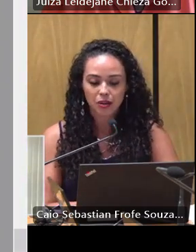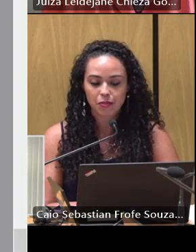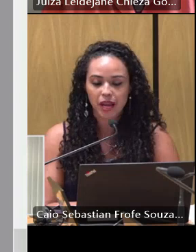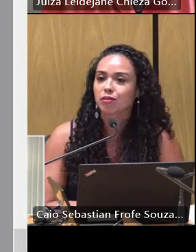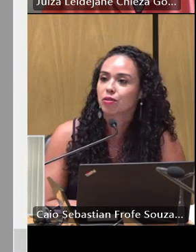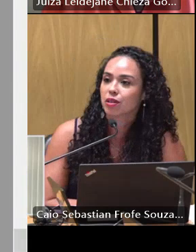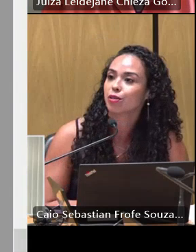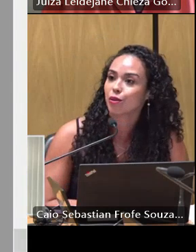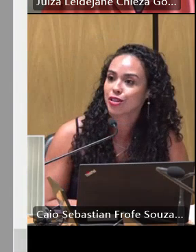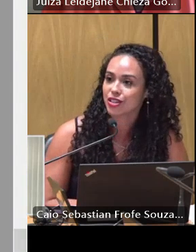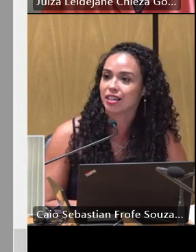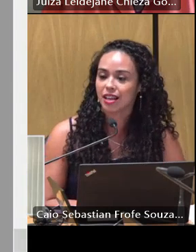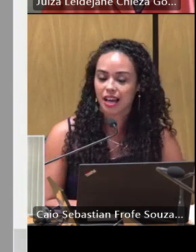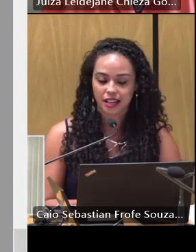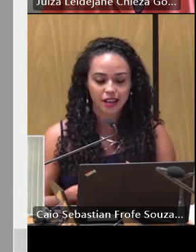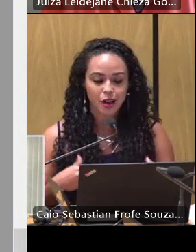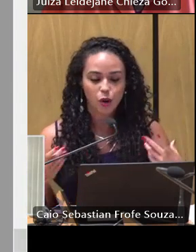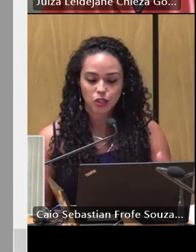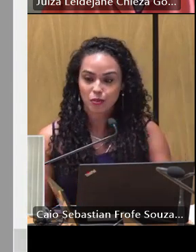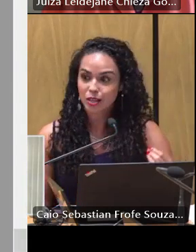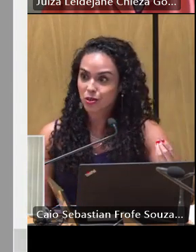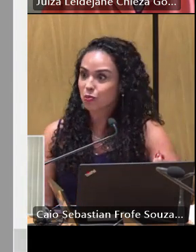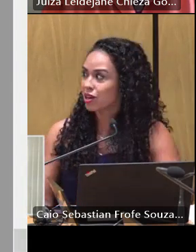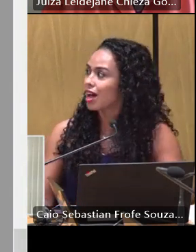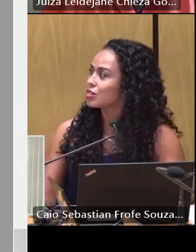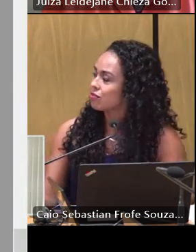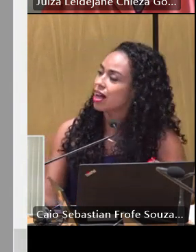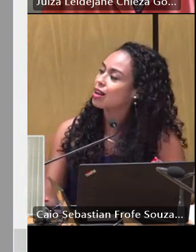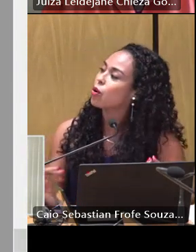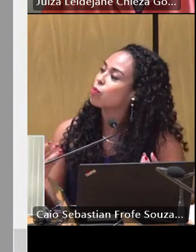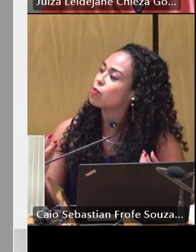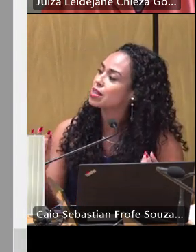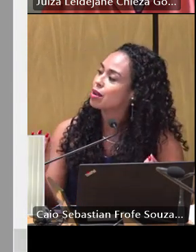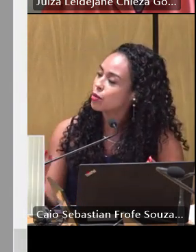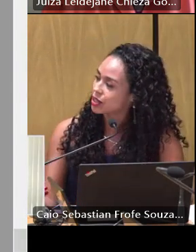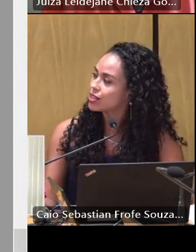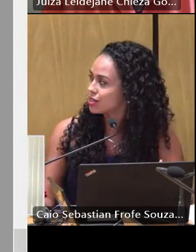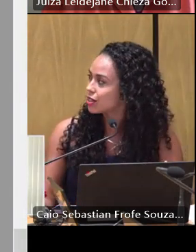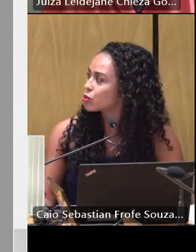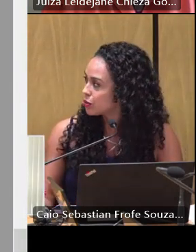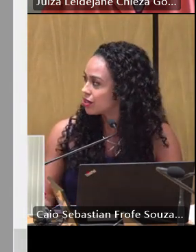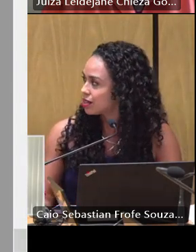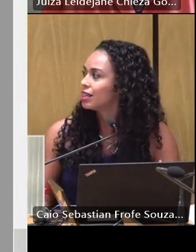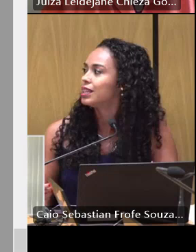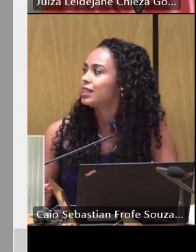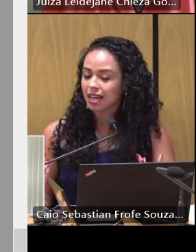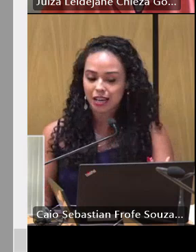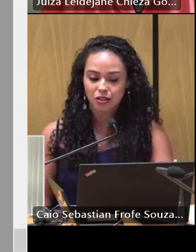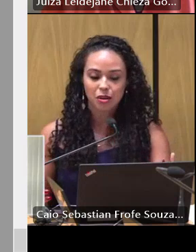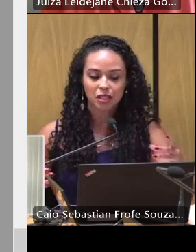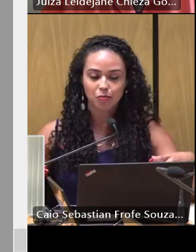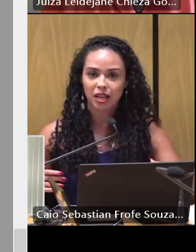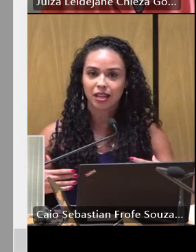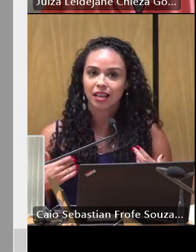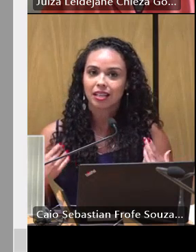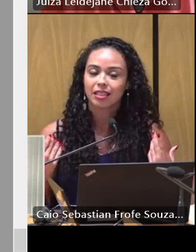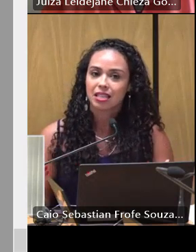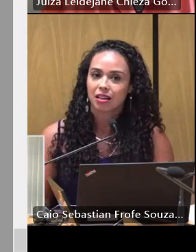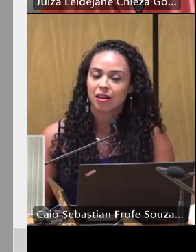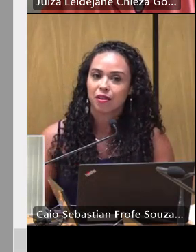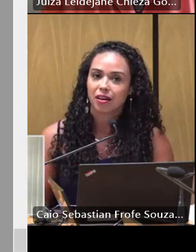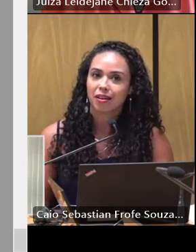acolhimento que aqui o cjen tem né como espaço como lugar de fala como é importante essa escuta né justamente para